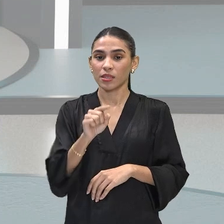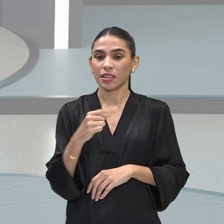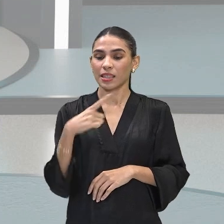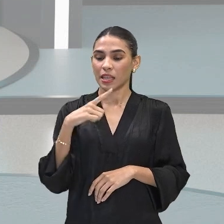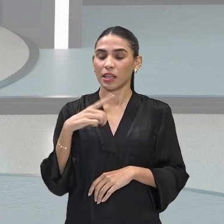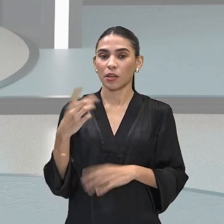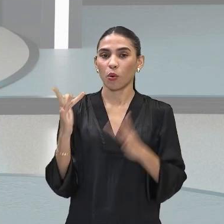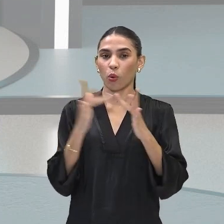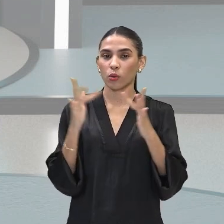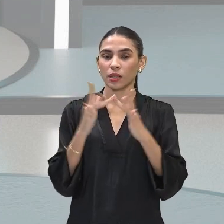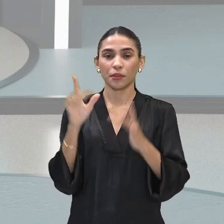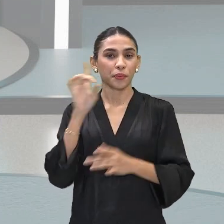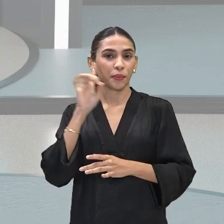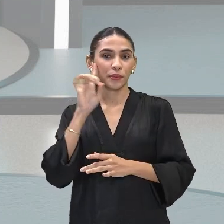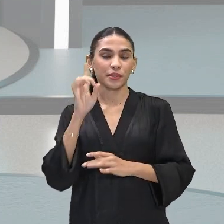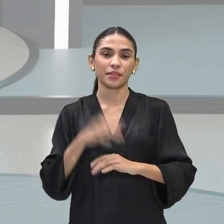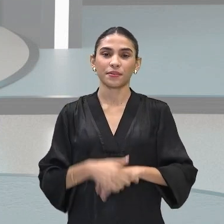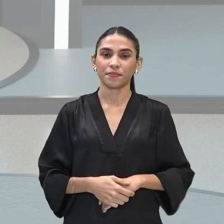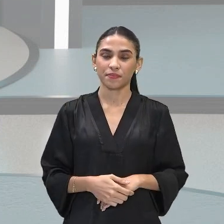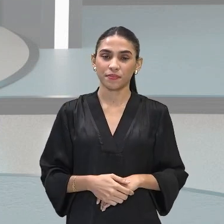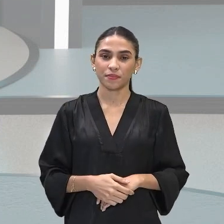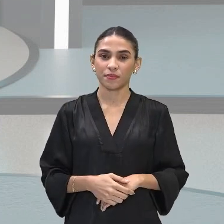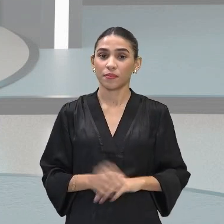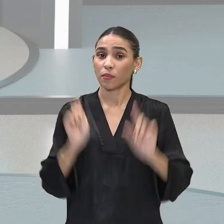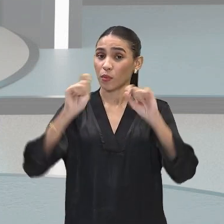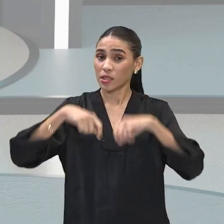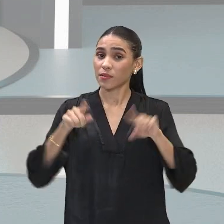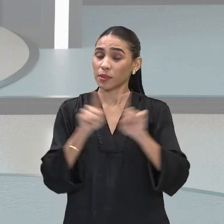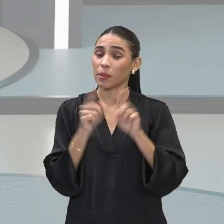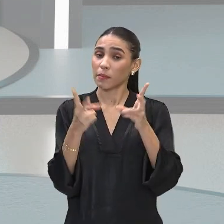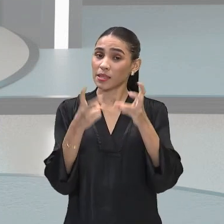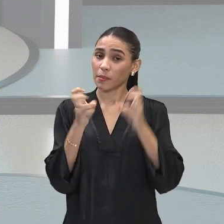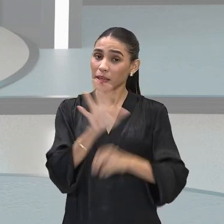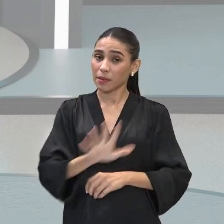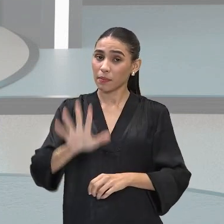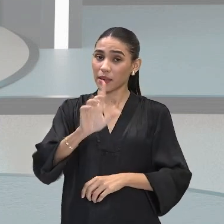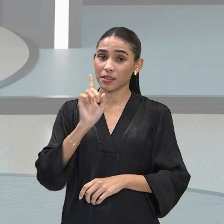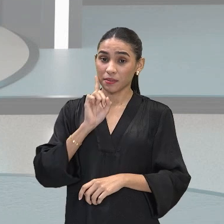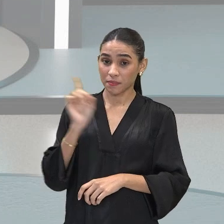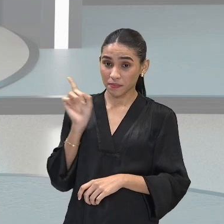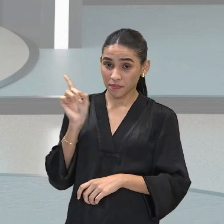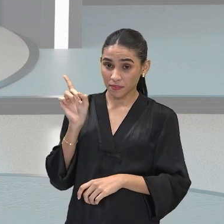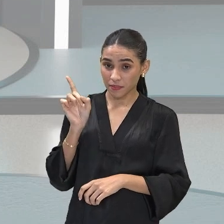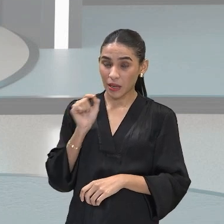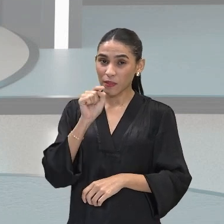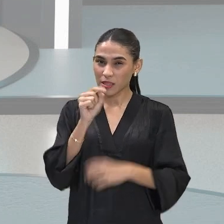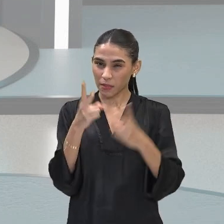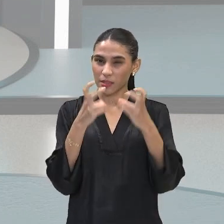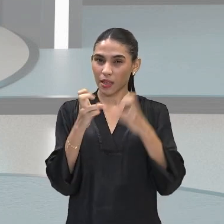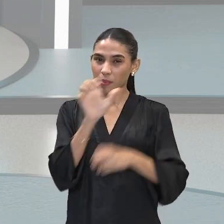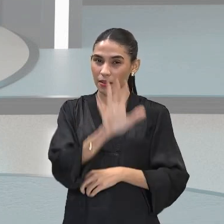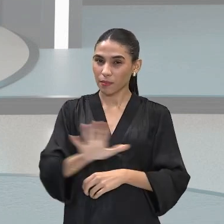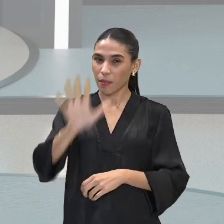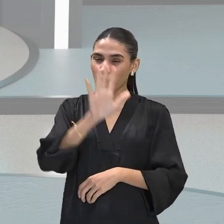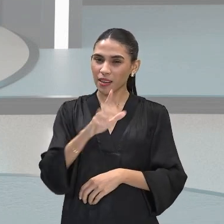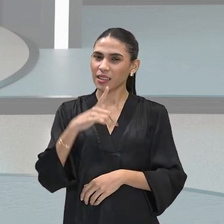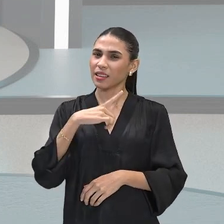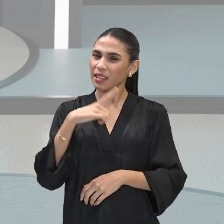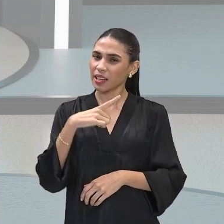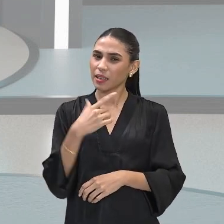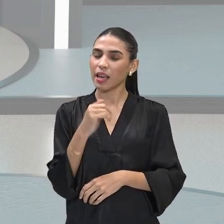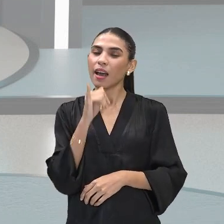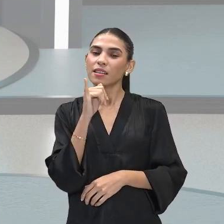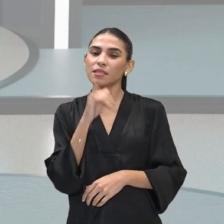redor. E como é possível ver nessa obra? Ó, aqui na obra vocês observam que tem como se